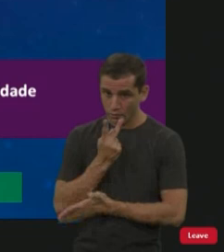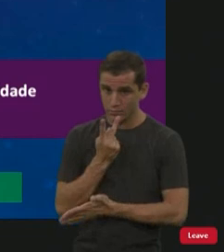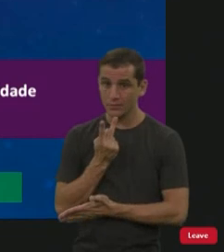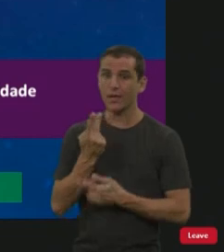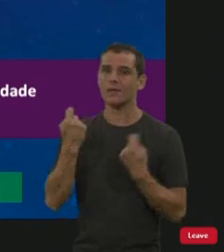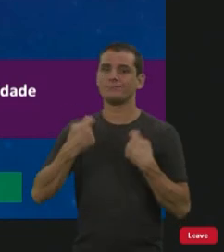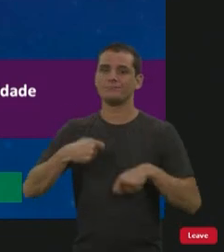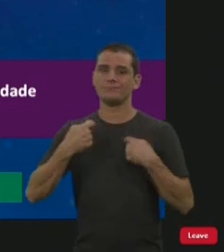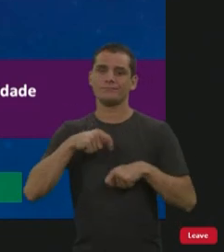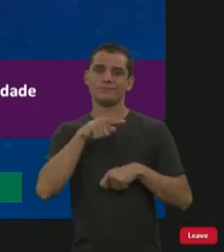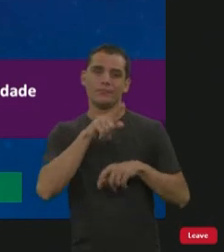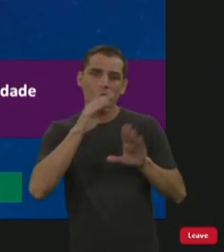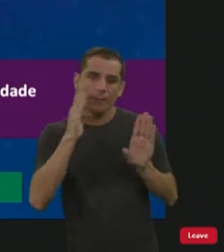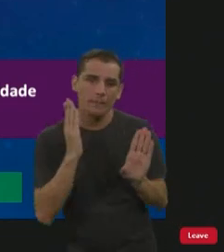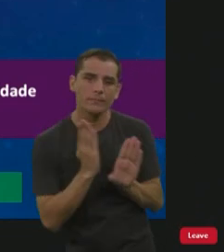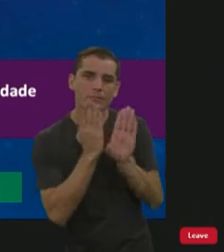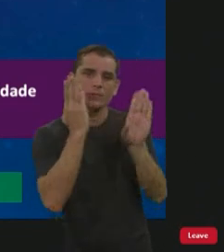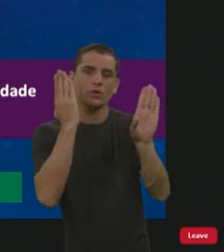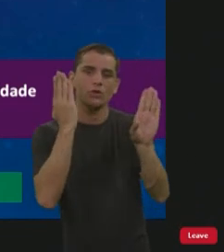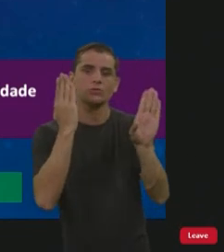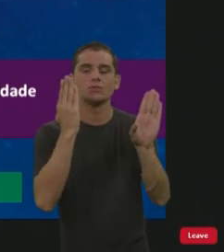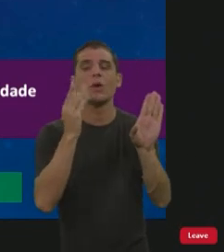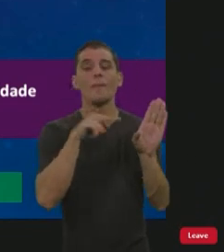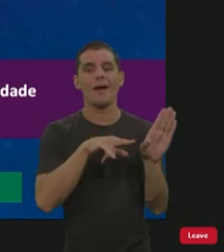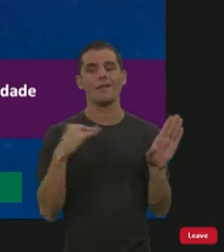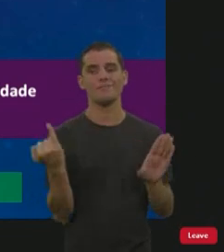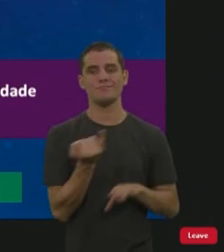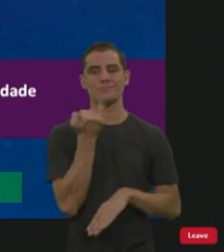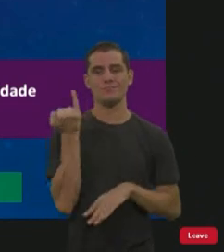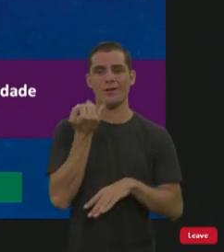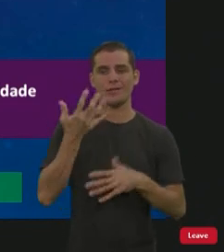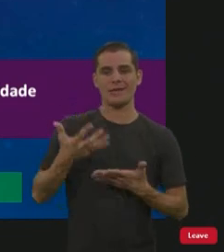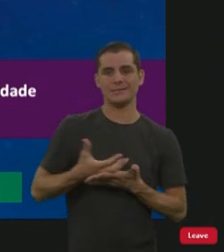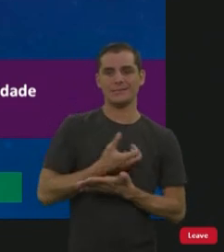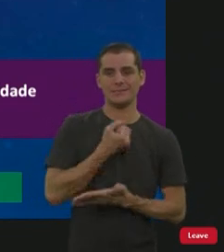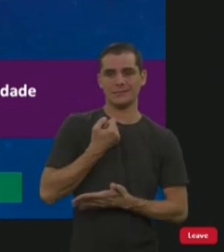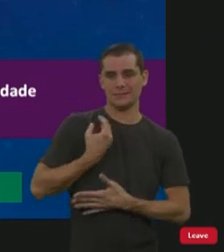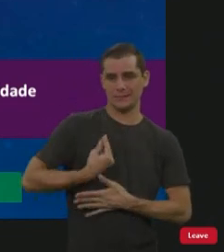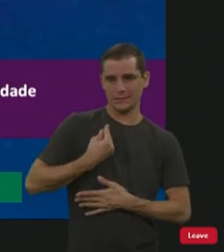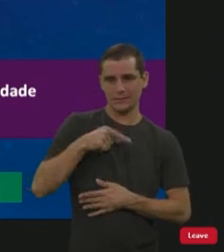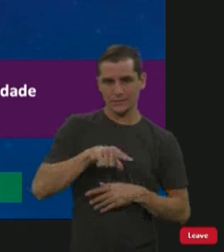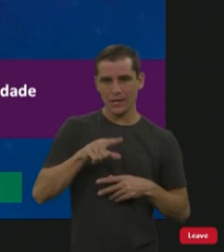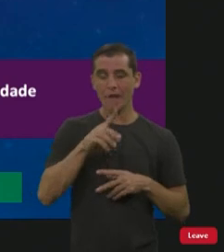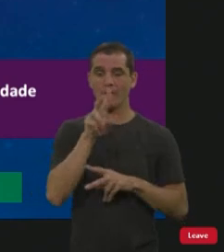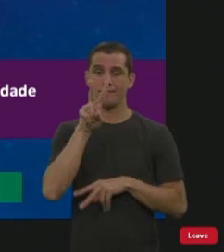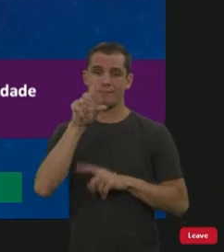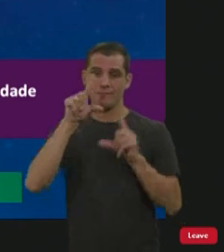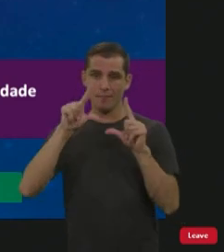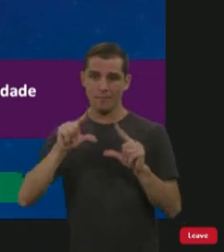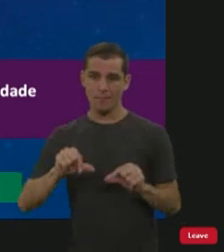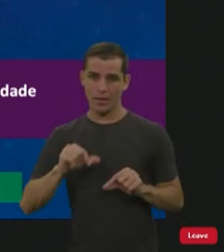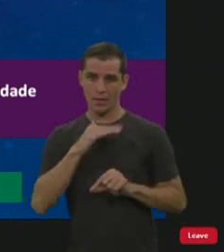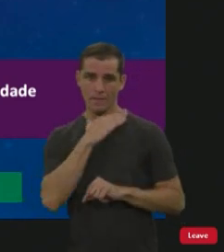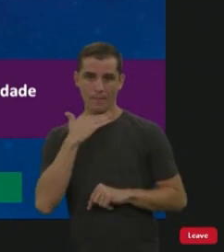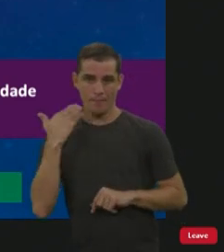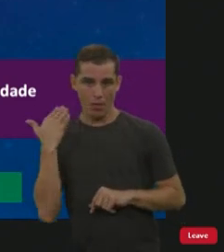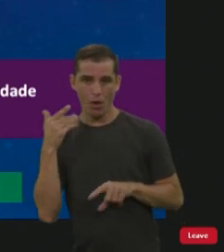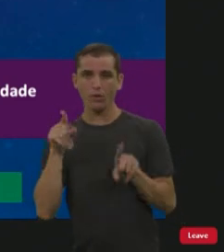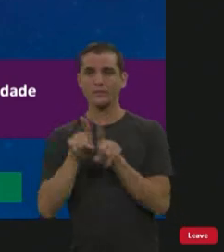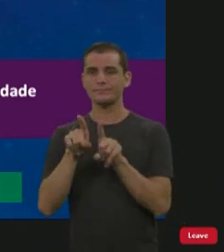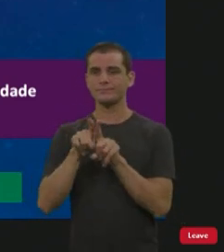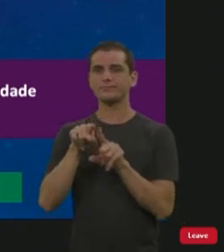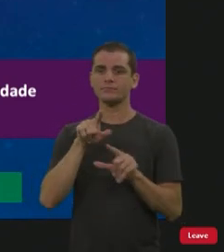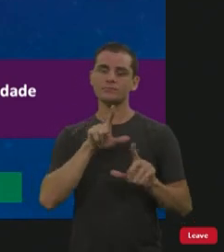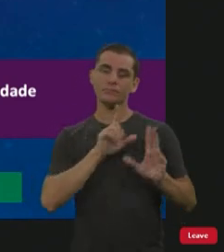essa triagem neonatal ampliada, para a gente conseguir diminuir o índice de mortalidade das doenças raras no período